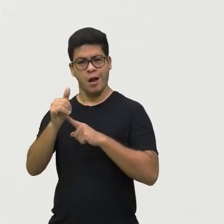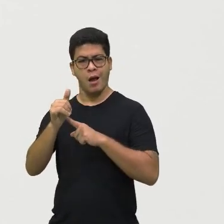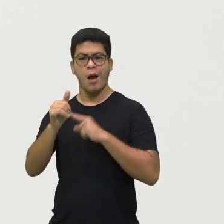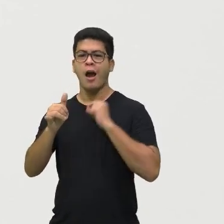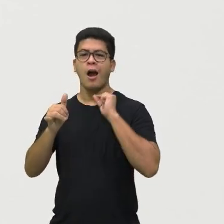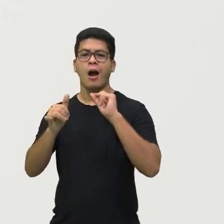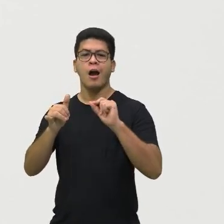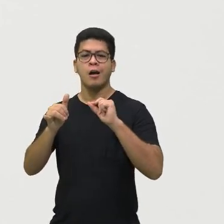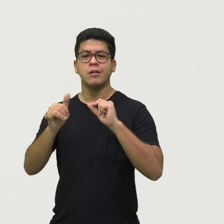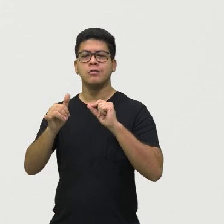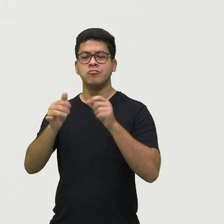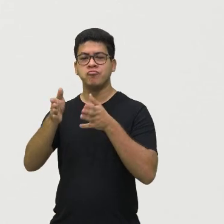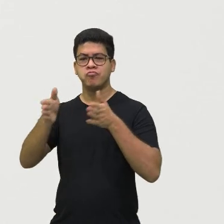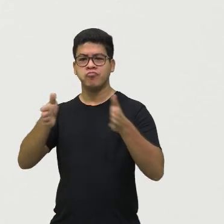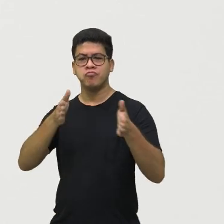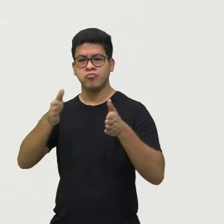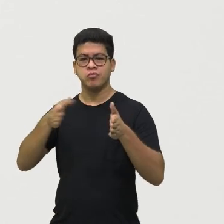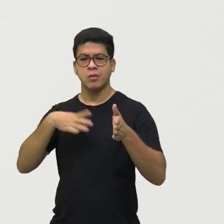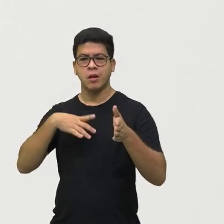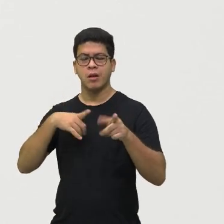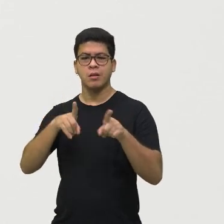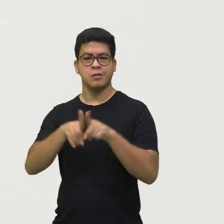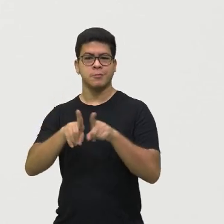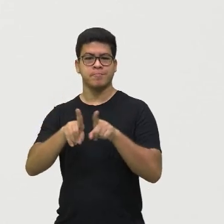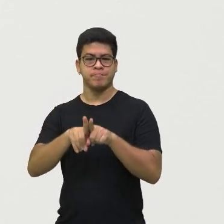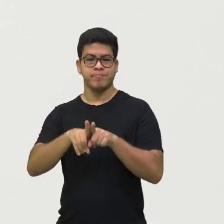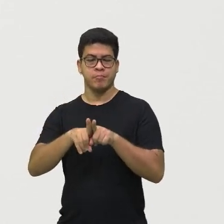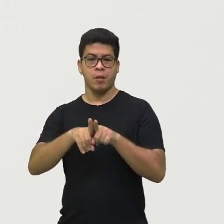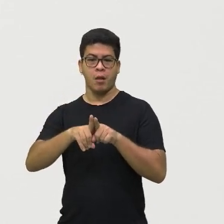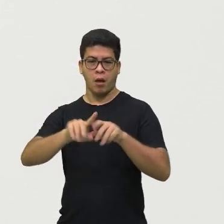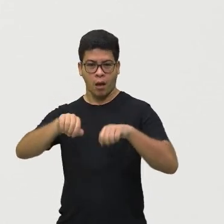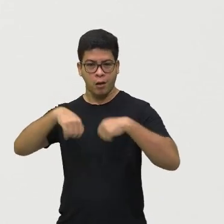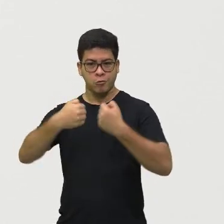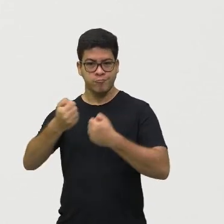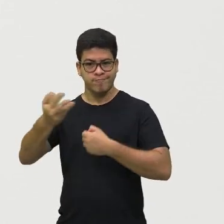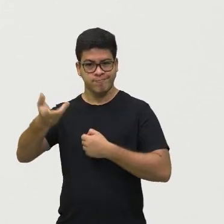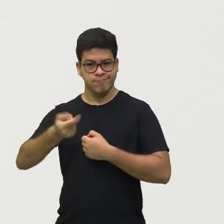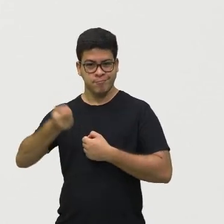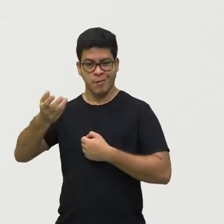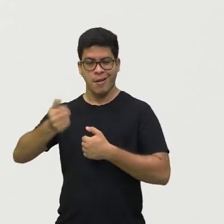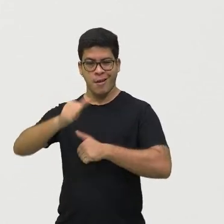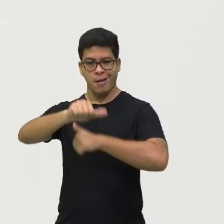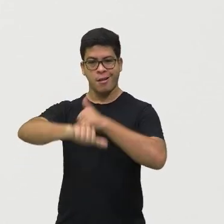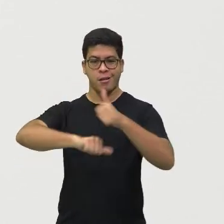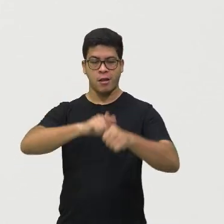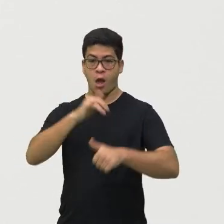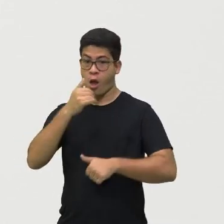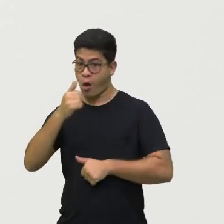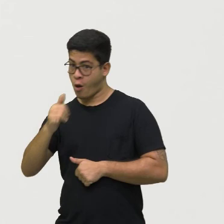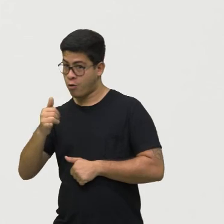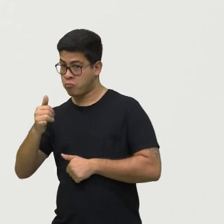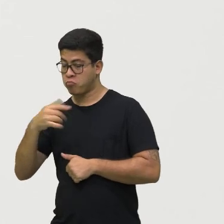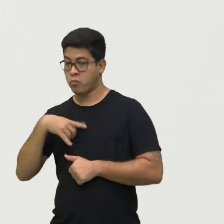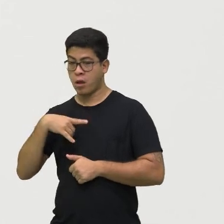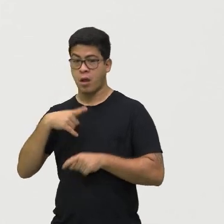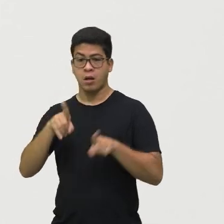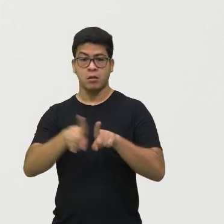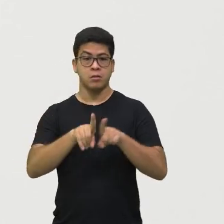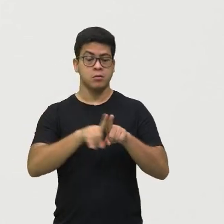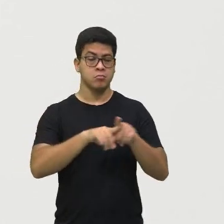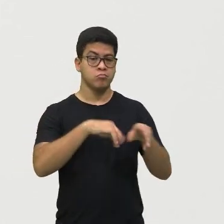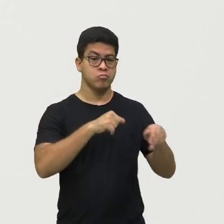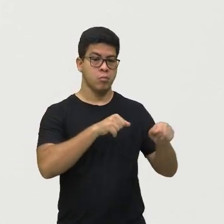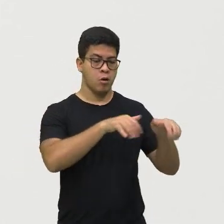em repouso fica sob a ação de uma força elétrica e, consequentemente, acelera, transformando a energia potencial elétrica em energia